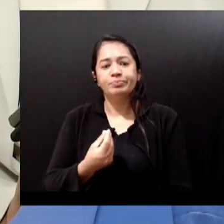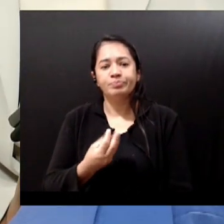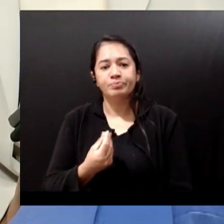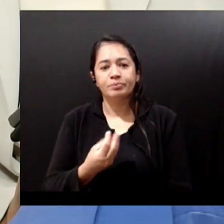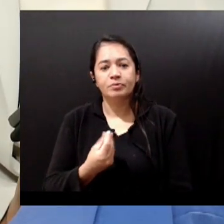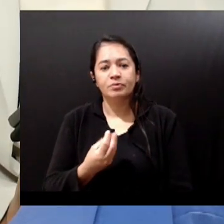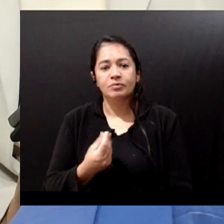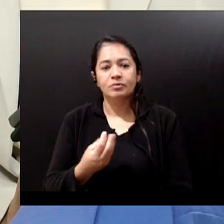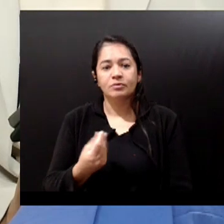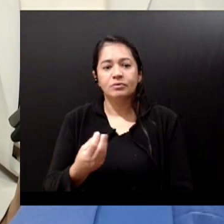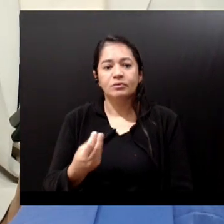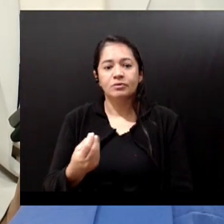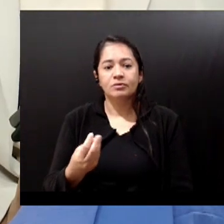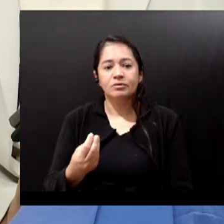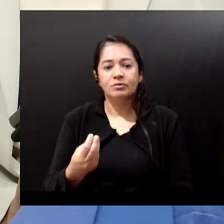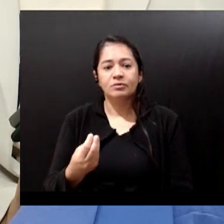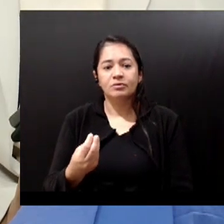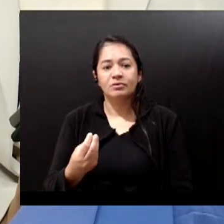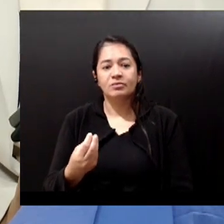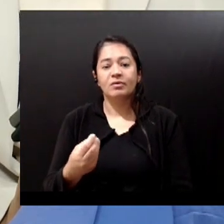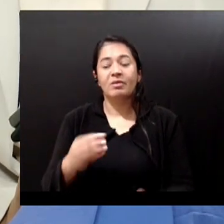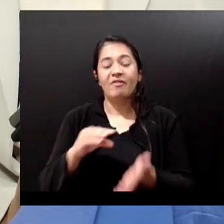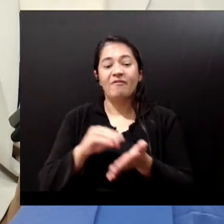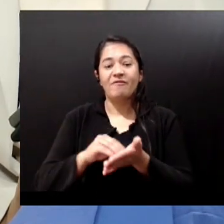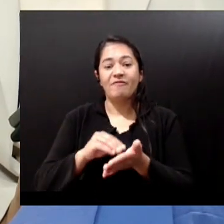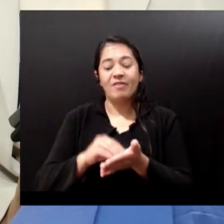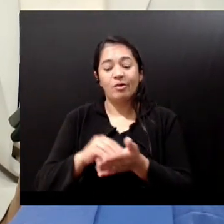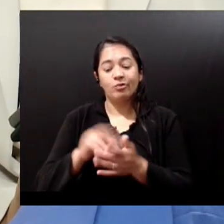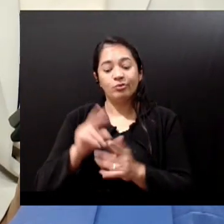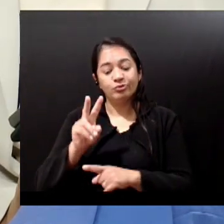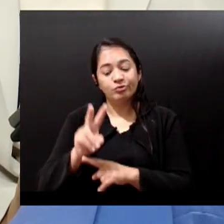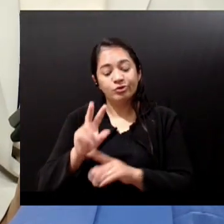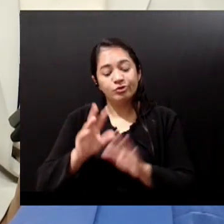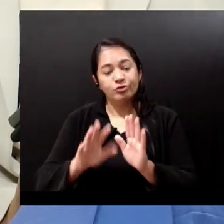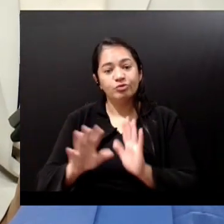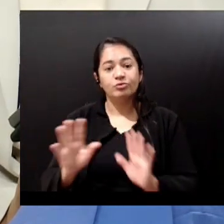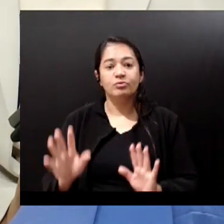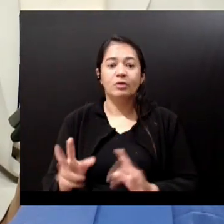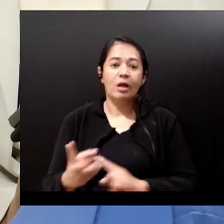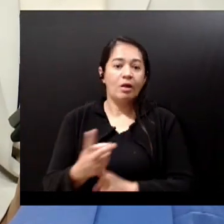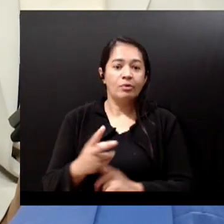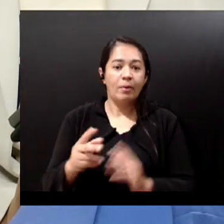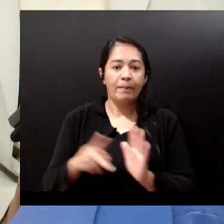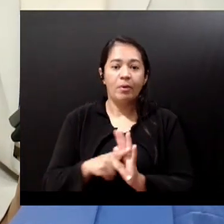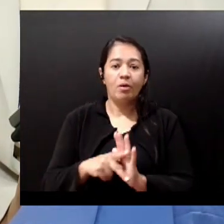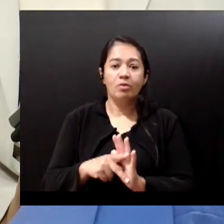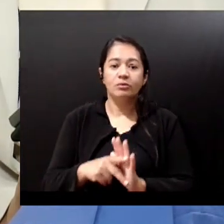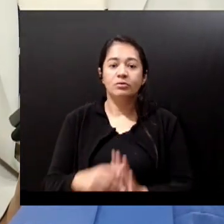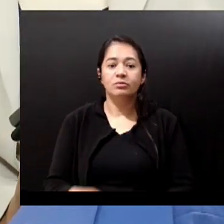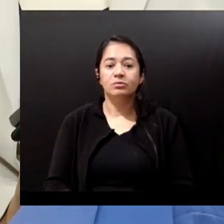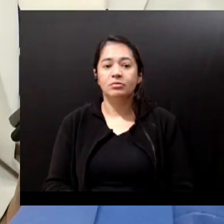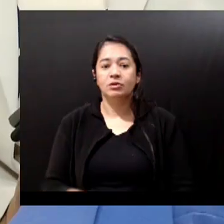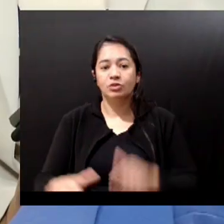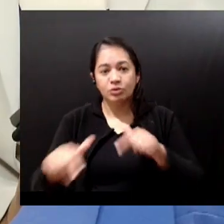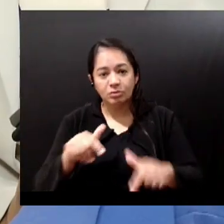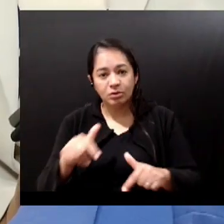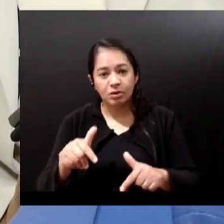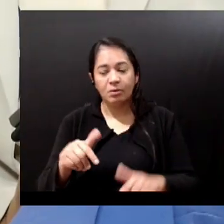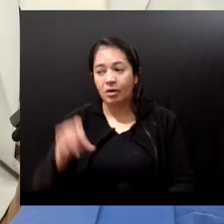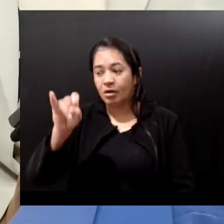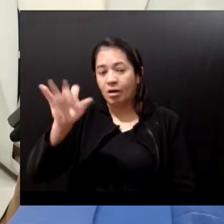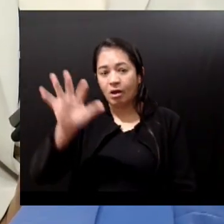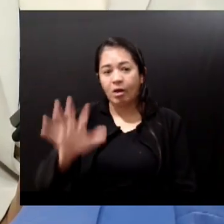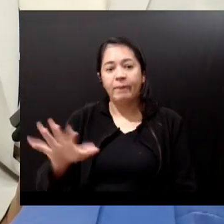um descuidado, né, da Descuidado, pessoa, sim. né, um descuidado da pessoa em lidar ali, né, de trabalhar a sua imagem, né, de mostrar-se ali